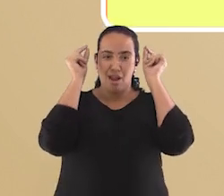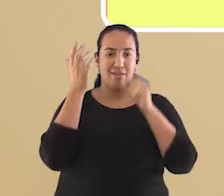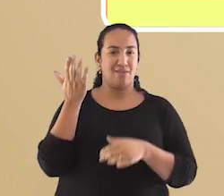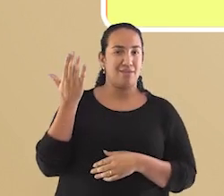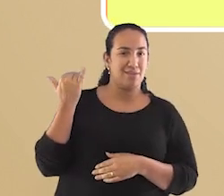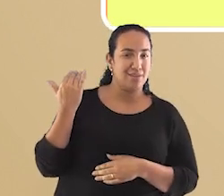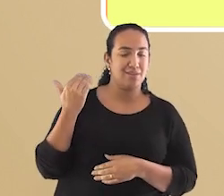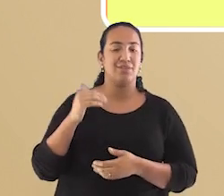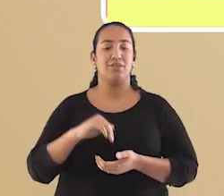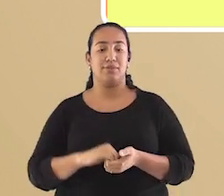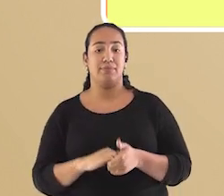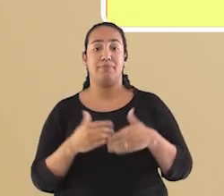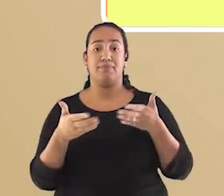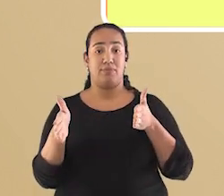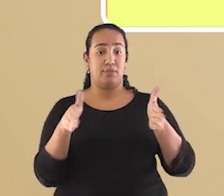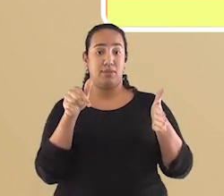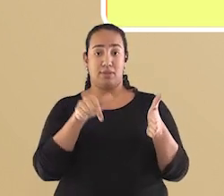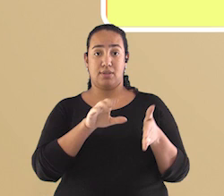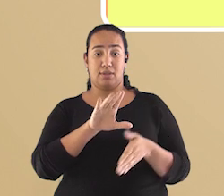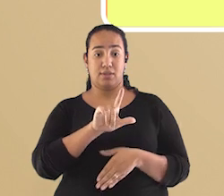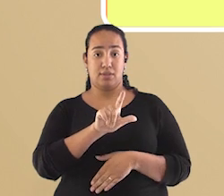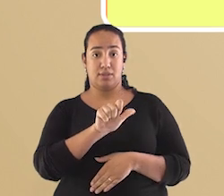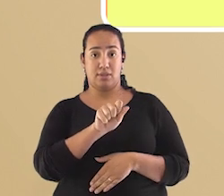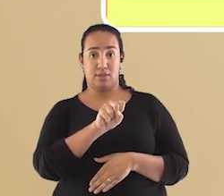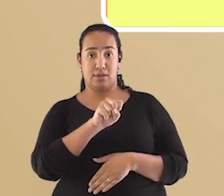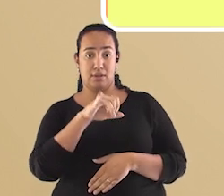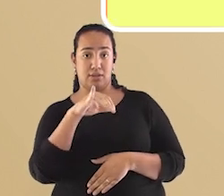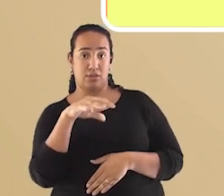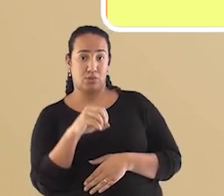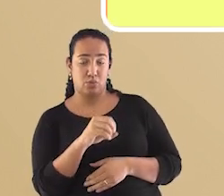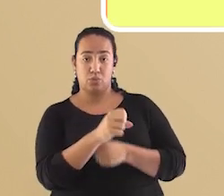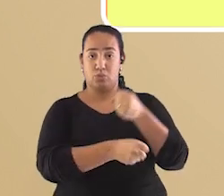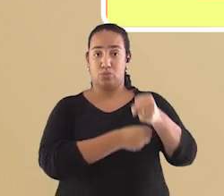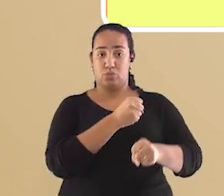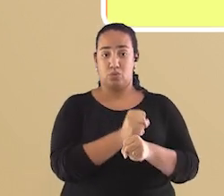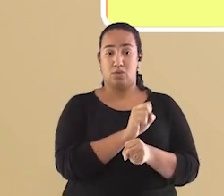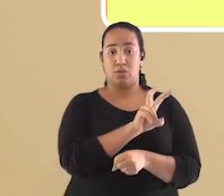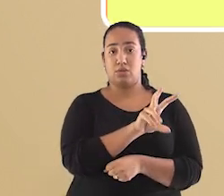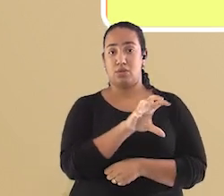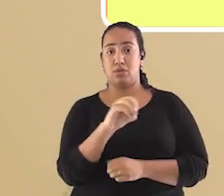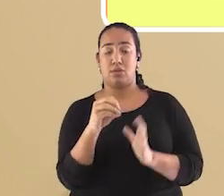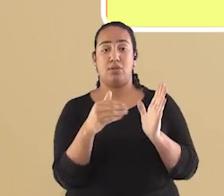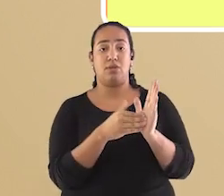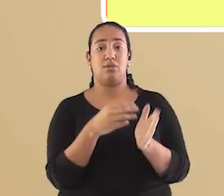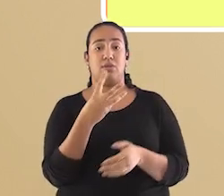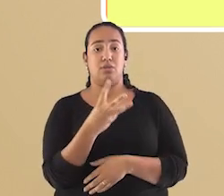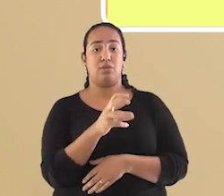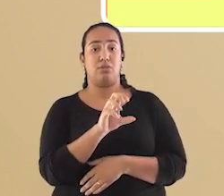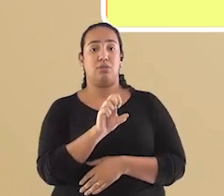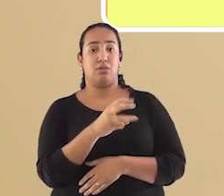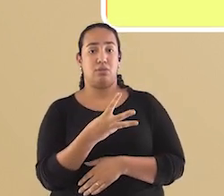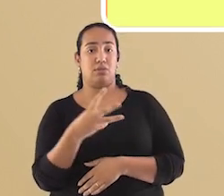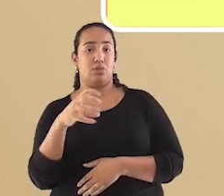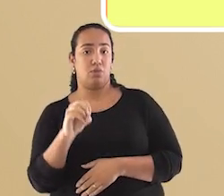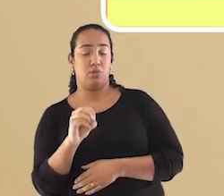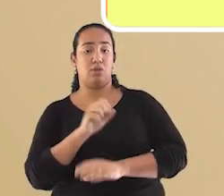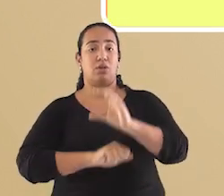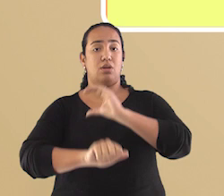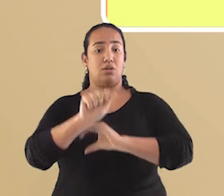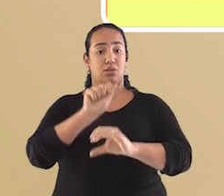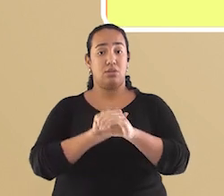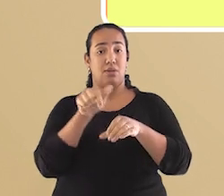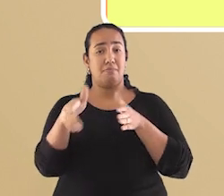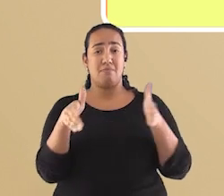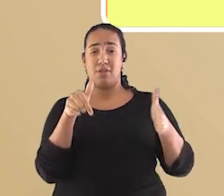entender um pouco mais. O período clássico foi do ano 500 ao ano 338 a.C., e esse período foi de